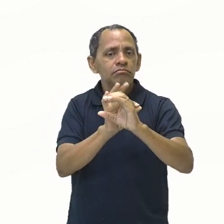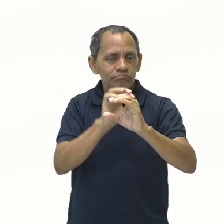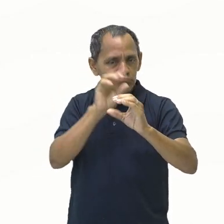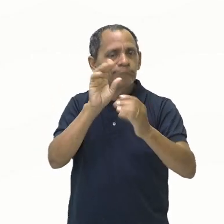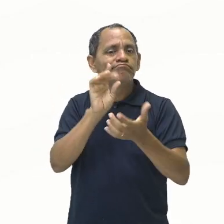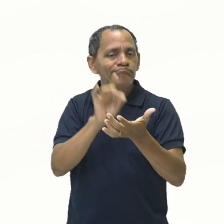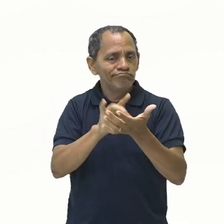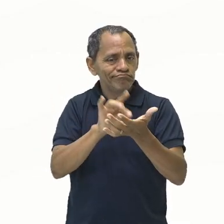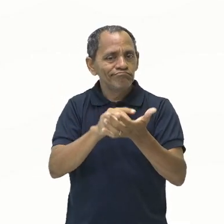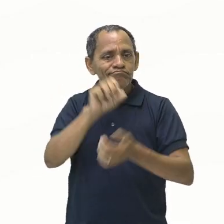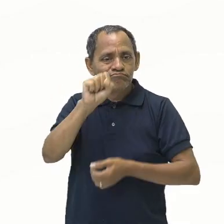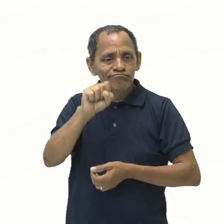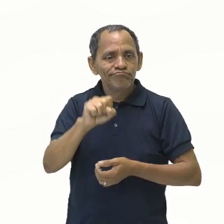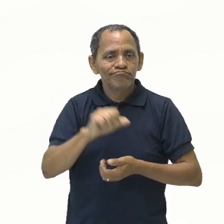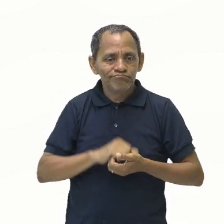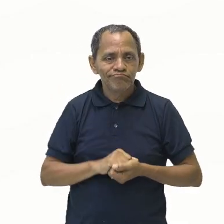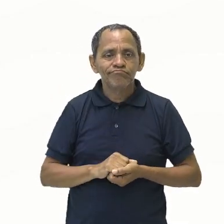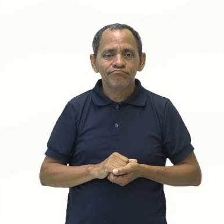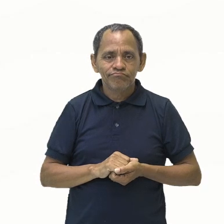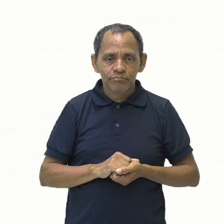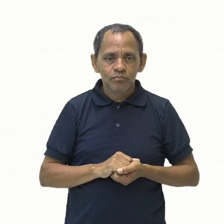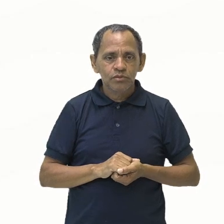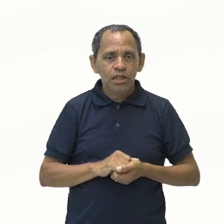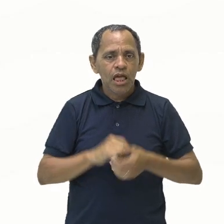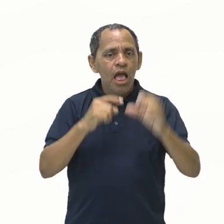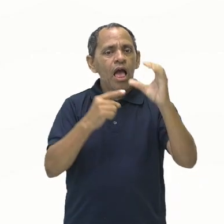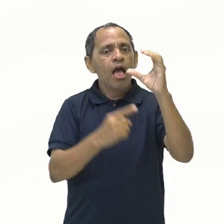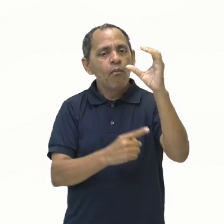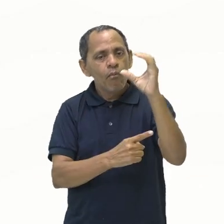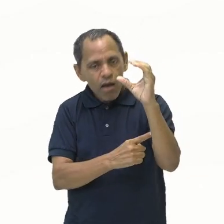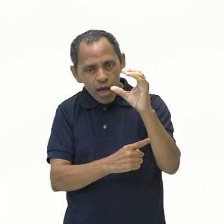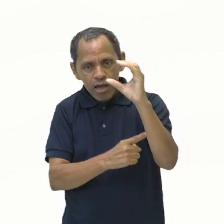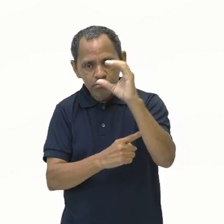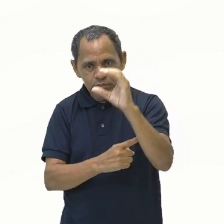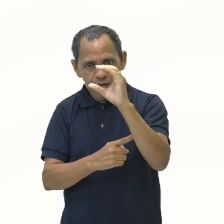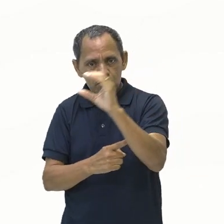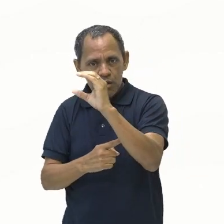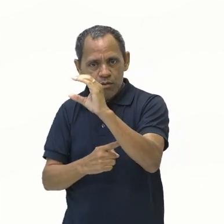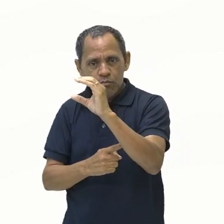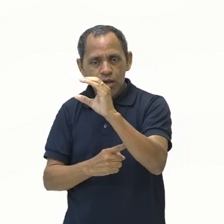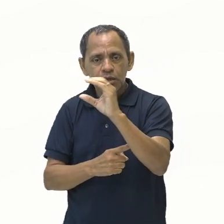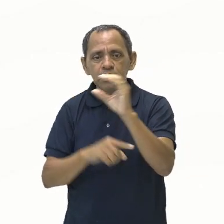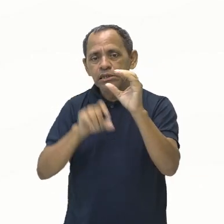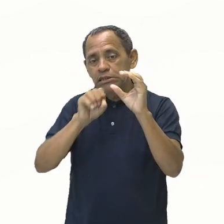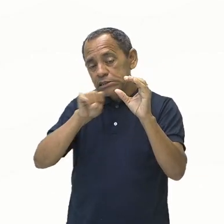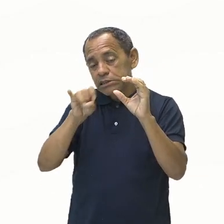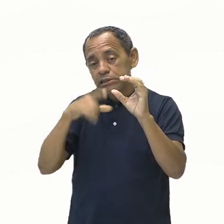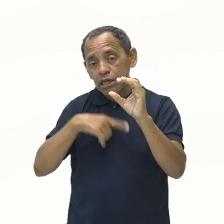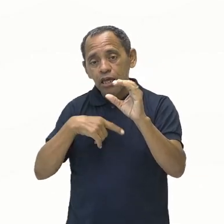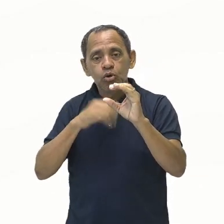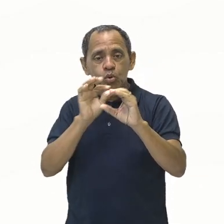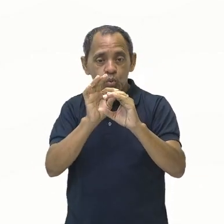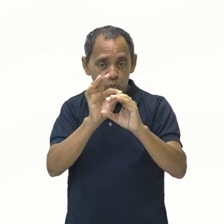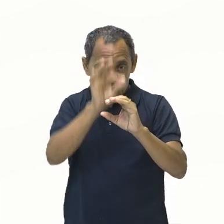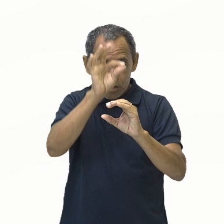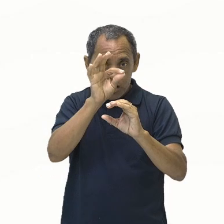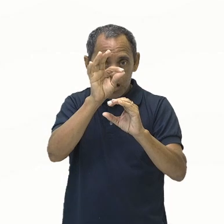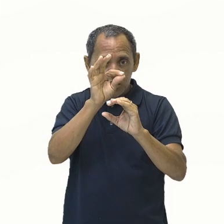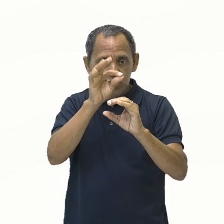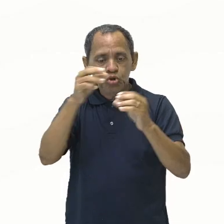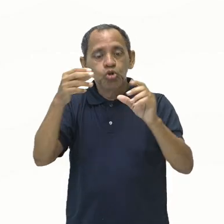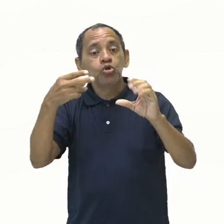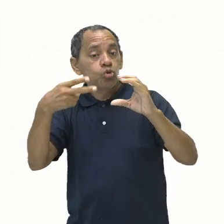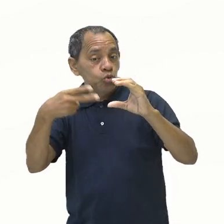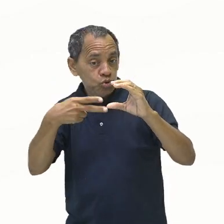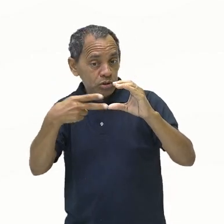tá? E aí, quando eu tenho este traço, é uma ligação simples. Quando eu tenho 2 traços,